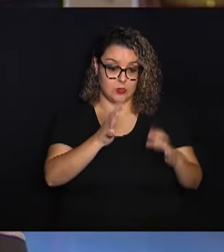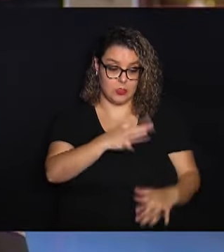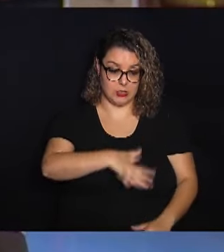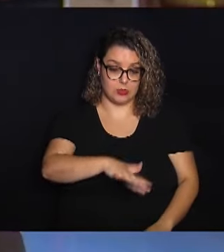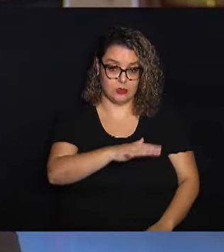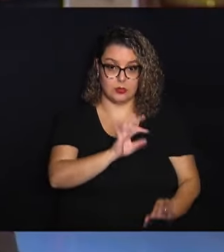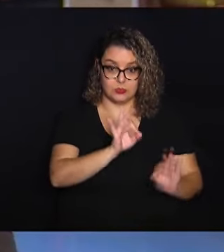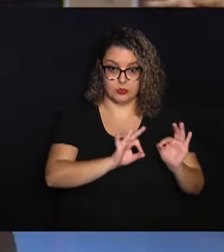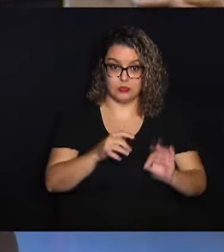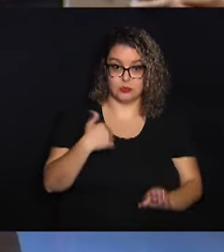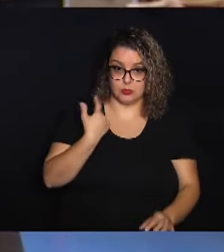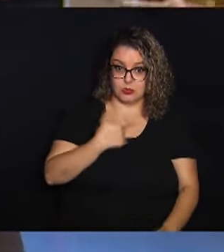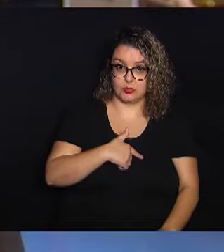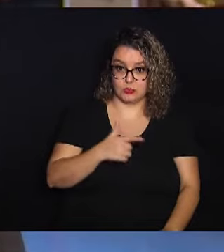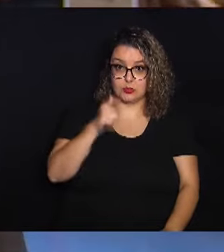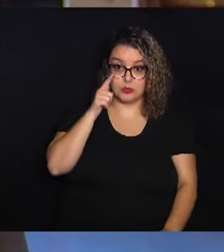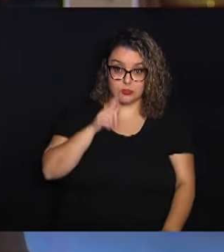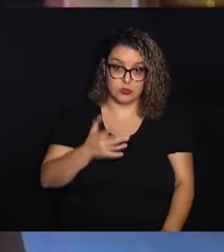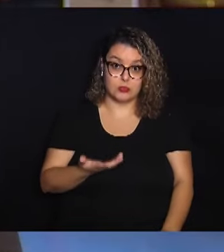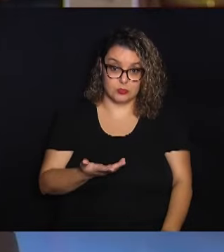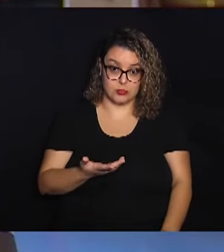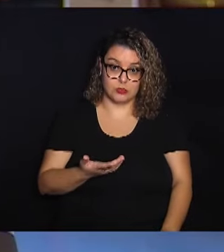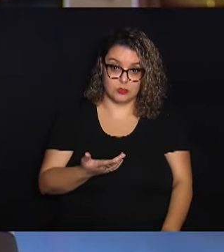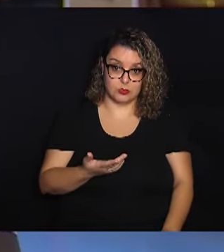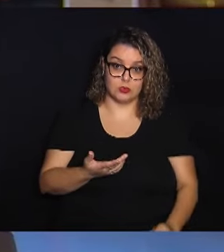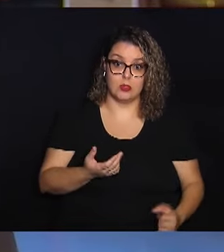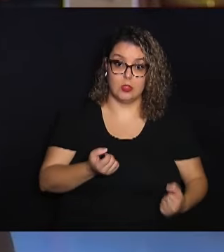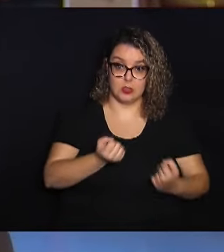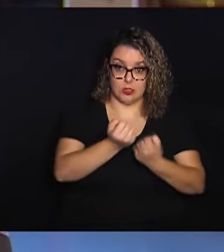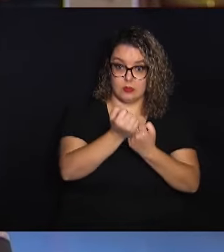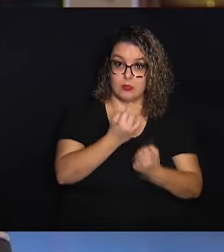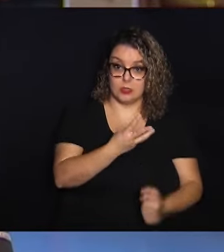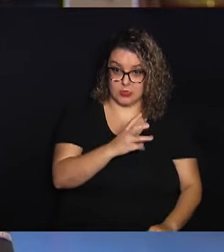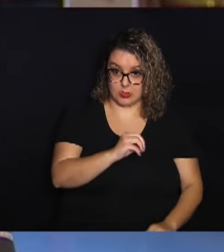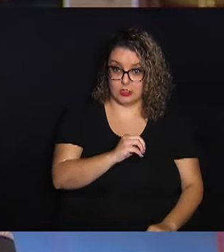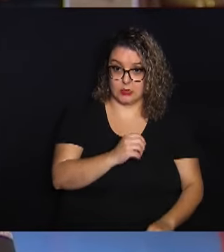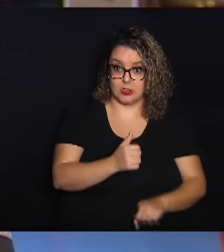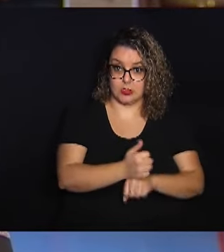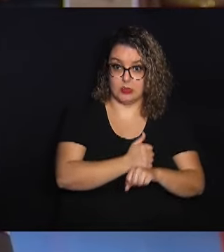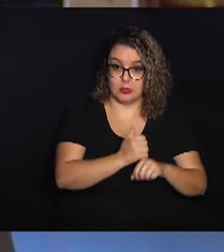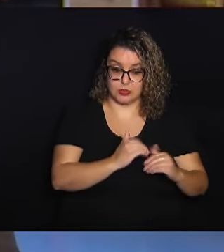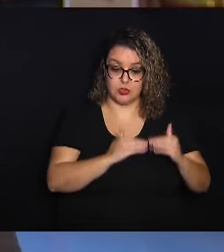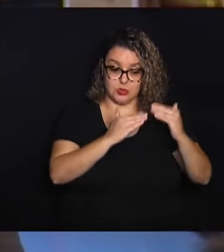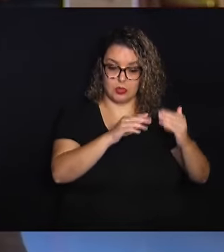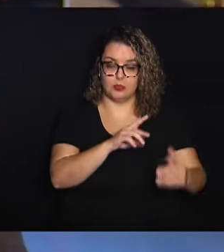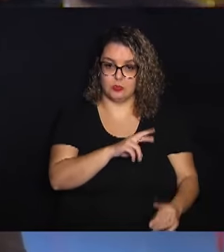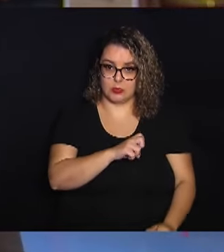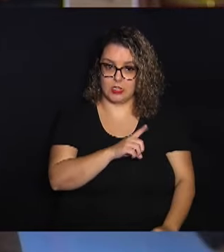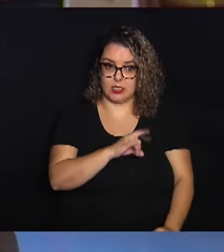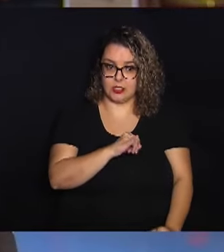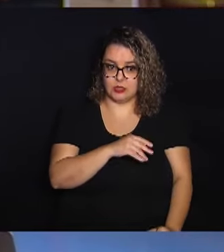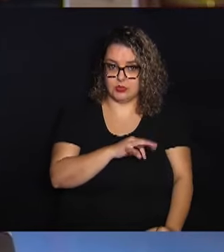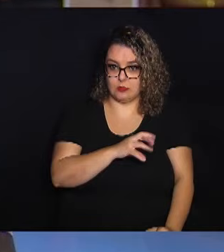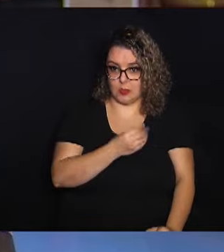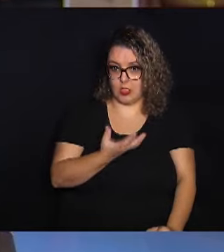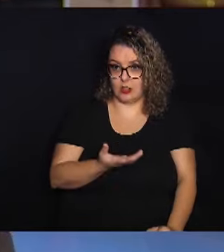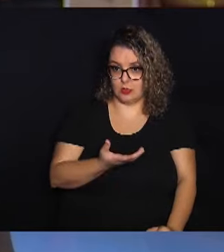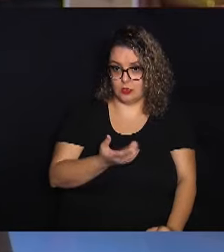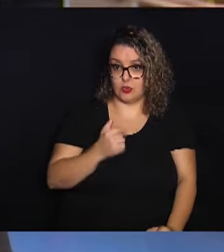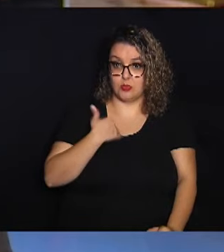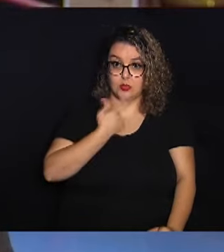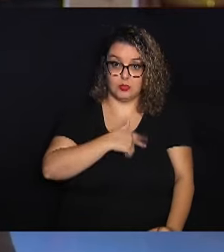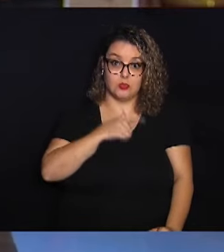projeto a gente consegue apoiar 30 30 atletas de alto rendimento né Eh a gente